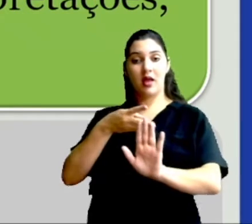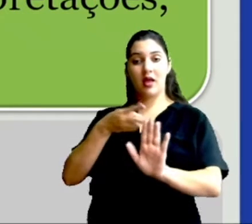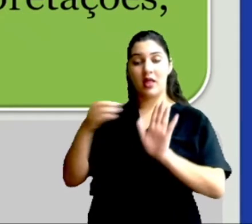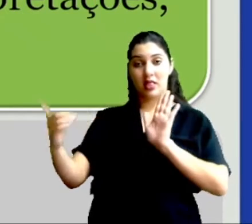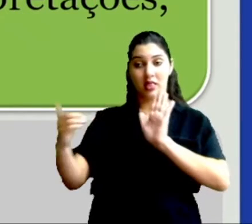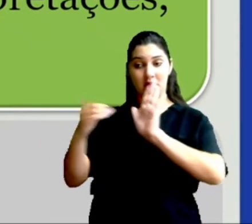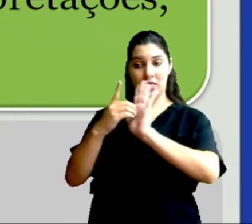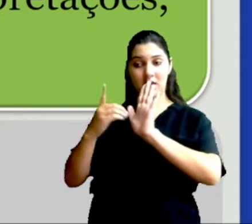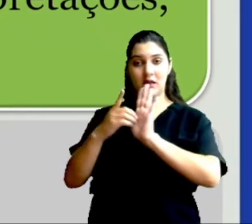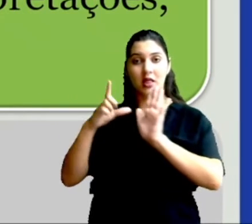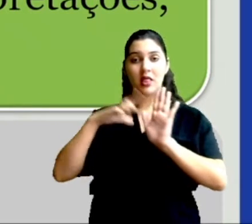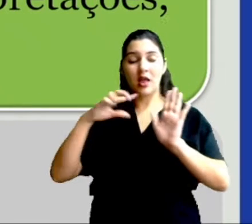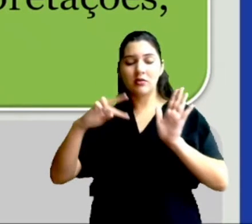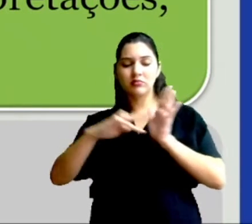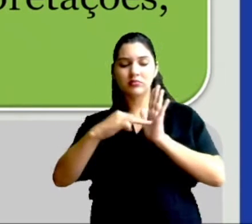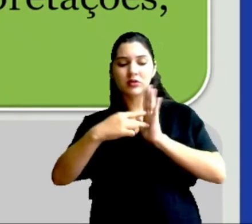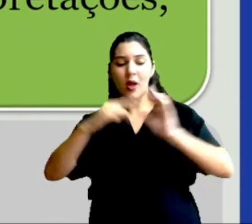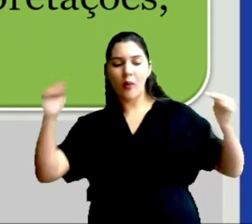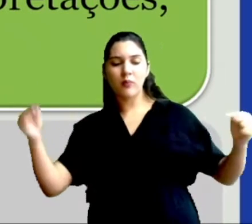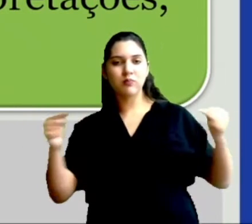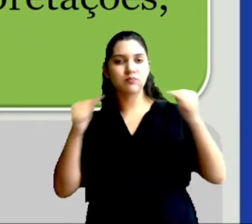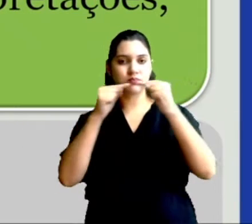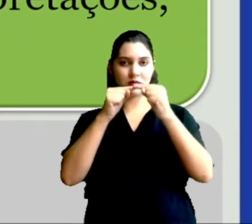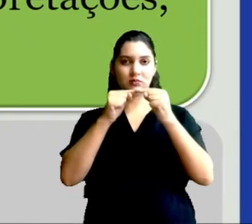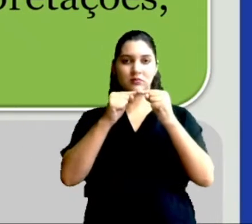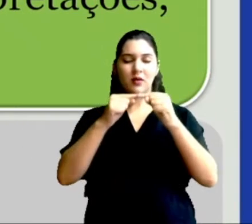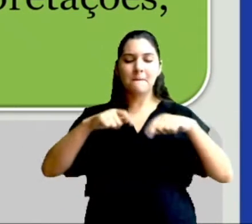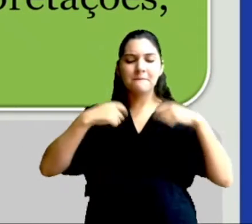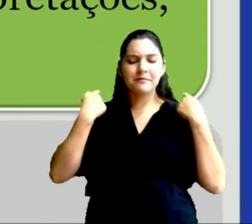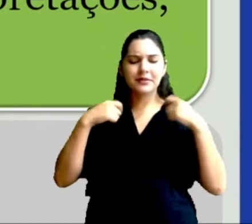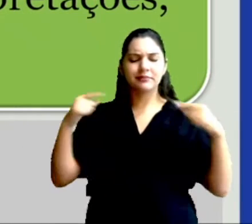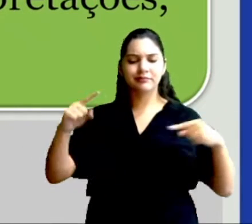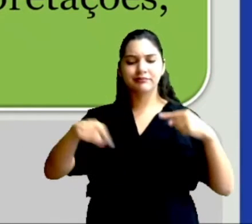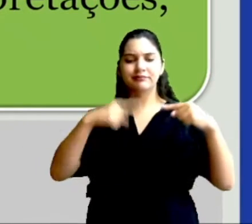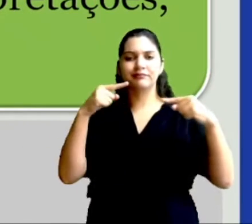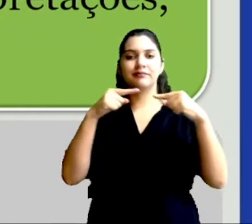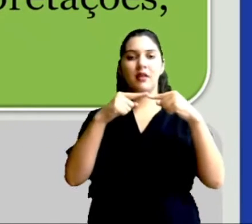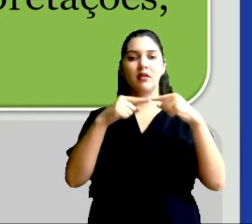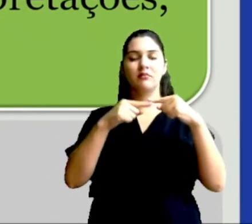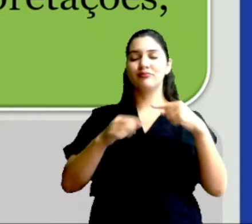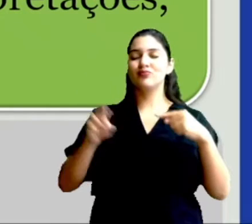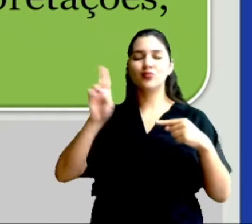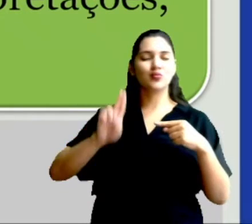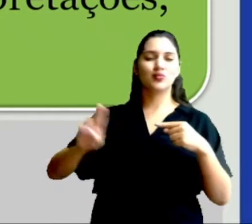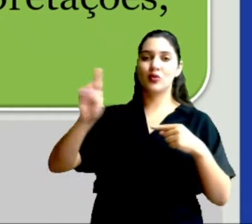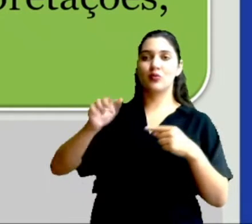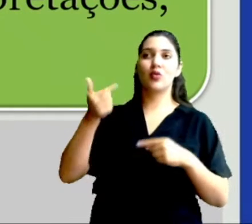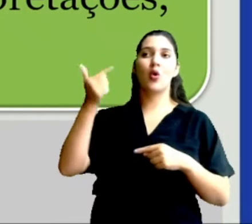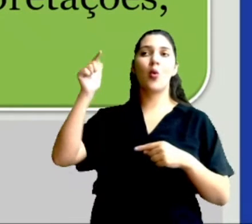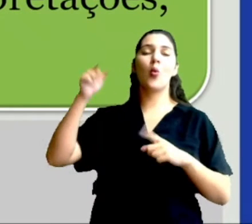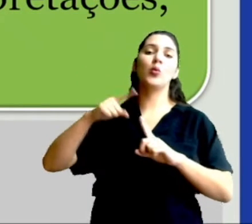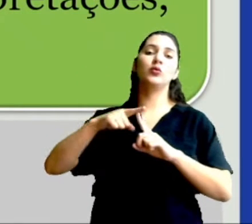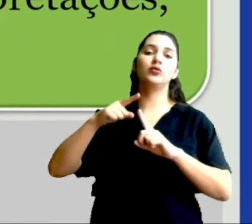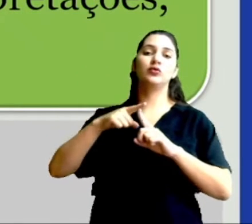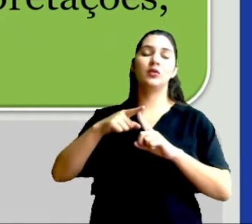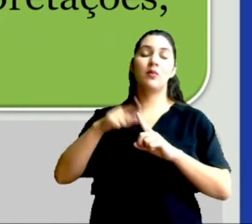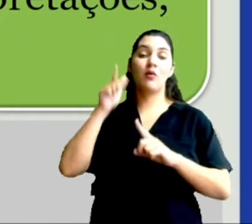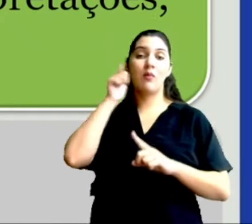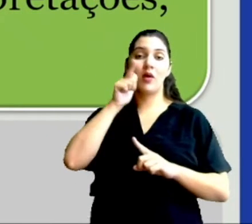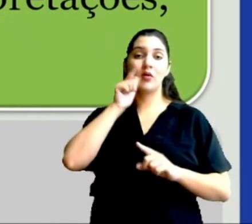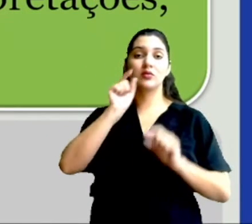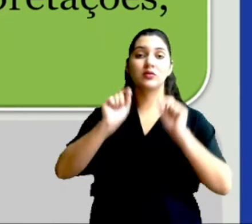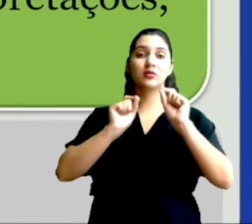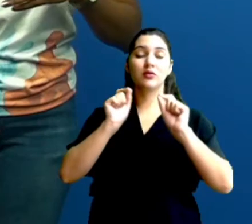um sentido objetivo, um sentido preciso. Ela não utiliza de vários outros meios para